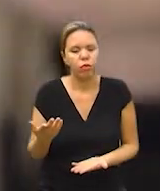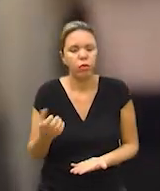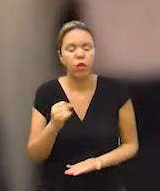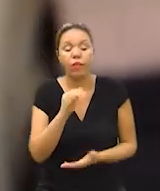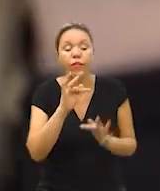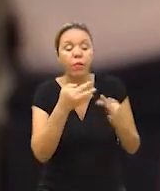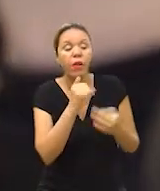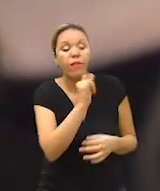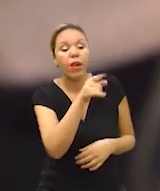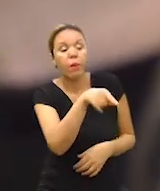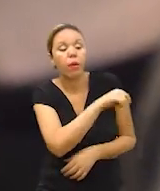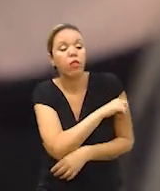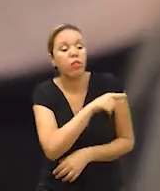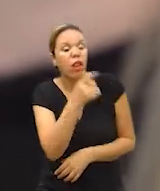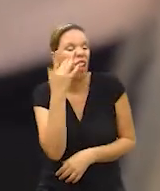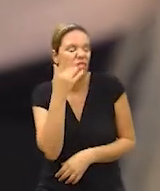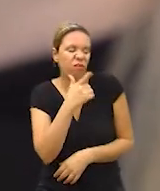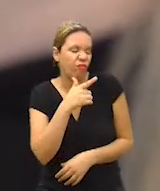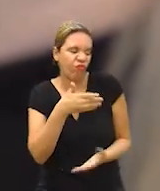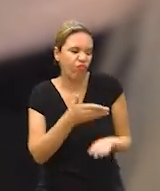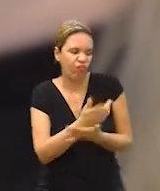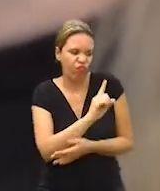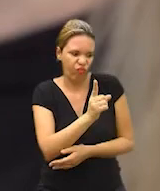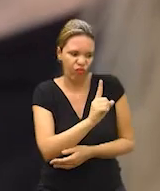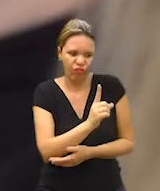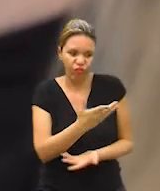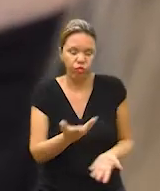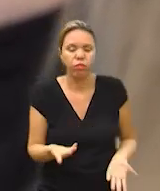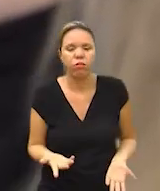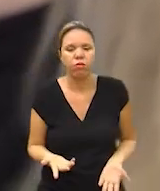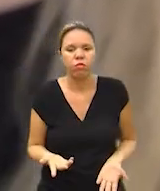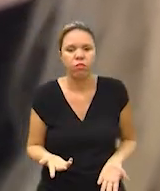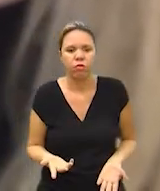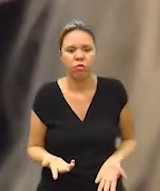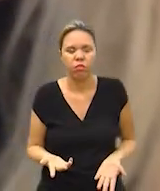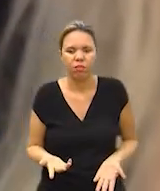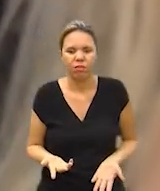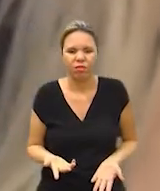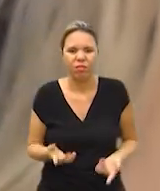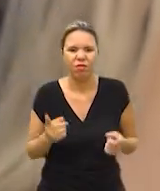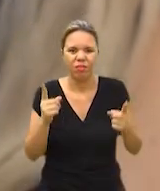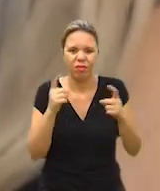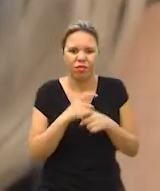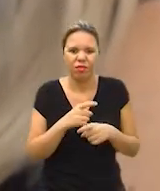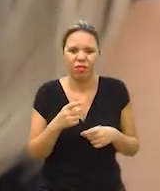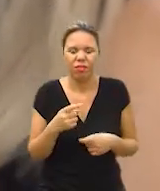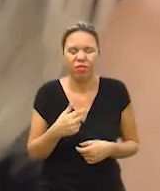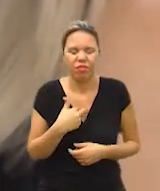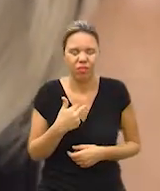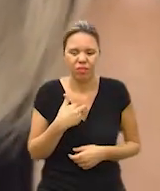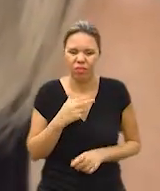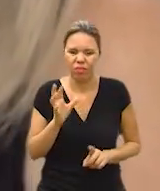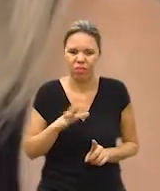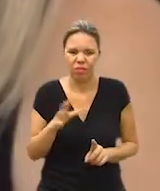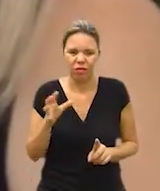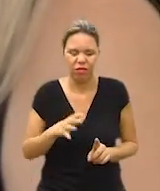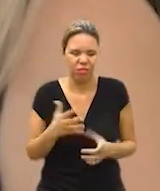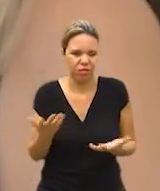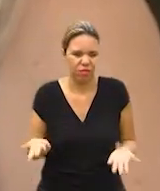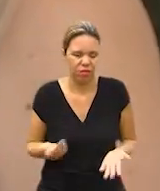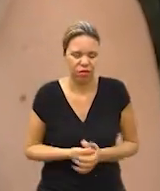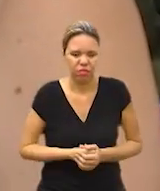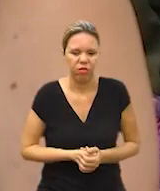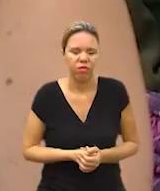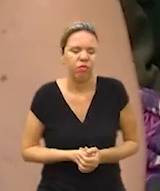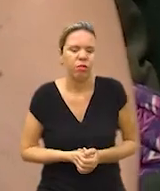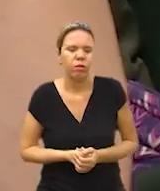para um aluno assim, eu acho que você não tem condição de passar. É pior, inverso, não é? É o inverso, né? É outro peso. É uma âncora, né?